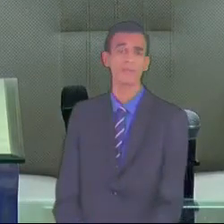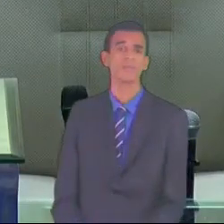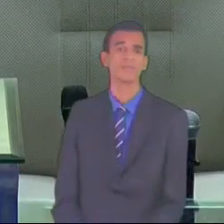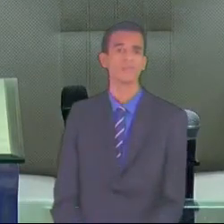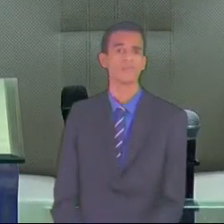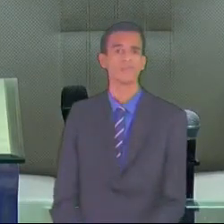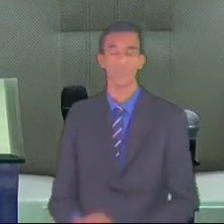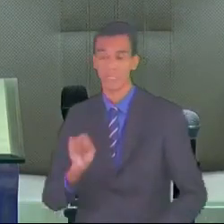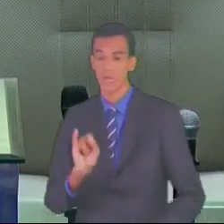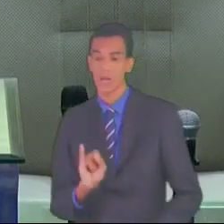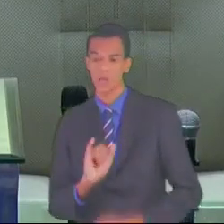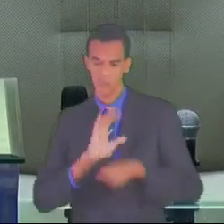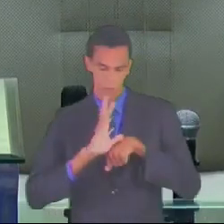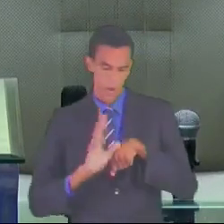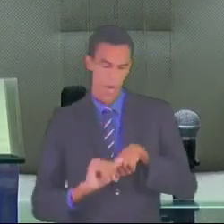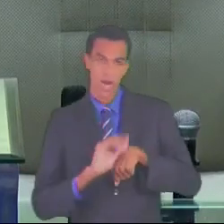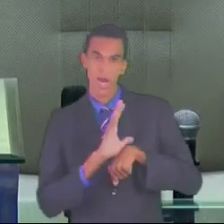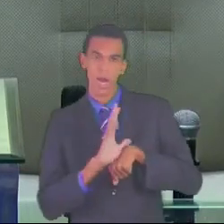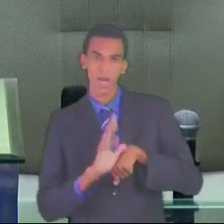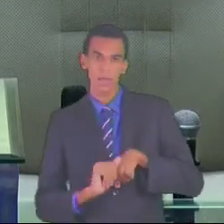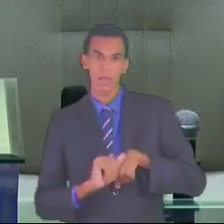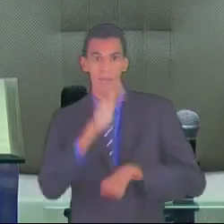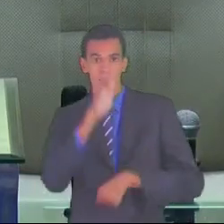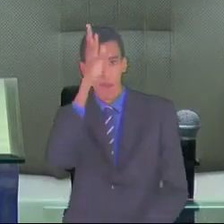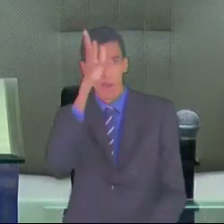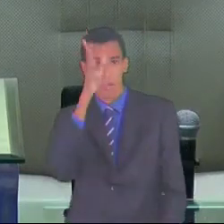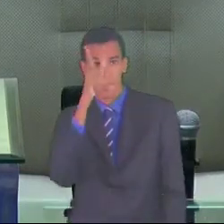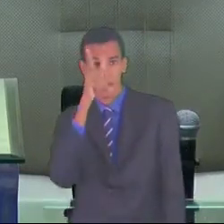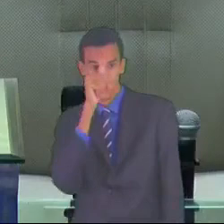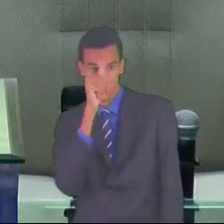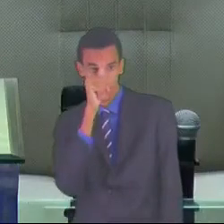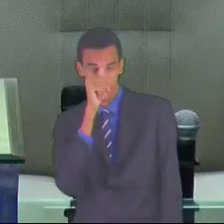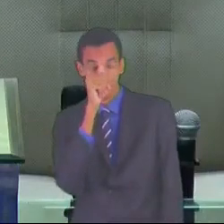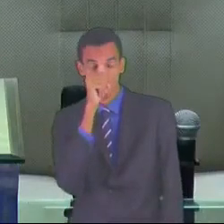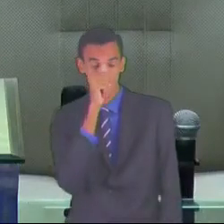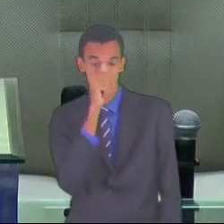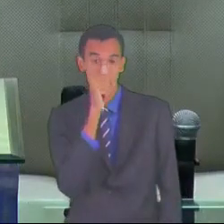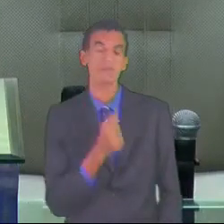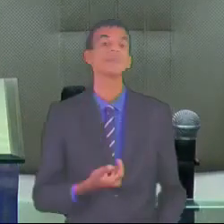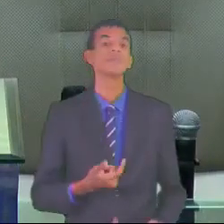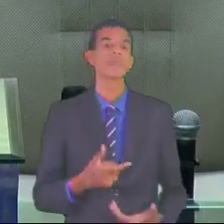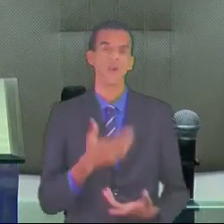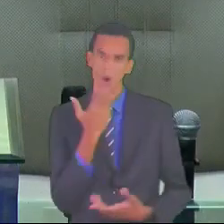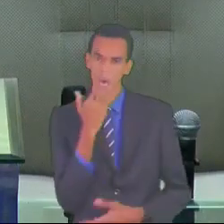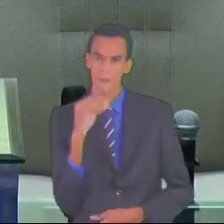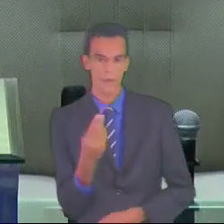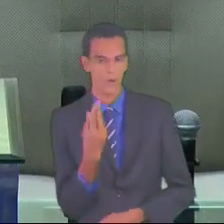Se uma galinha colocasse o ovo no sábado, come-se o ovo da galinha ou não come-se o ovo da galinha?